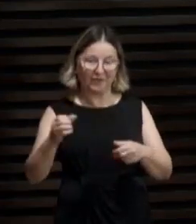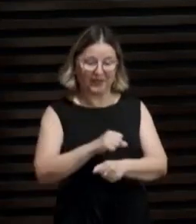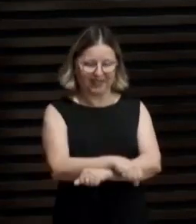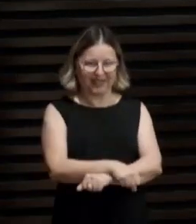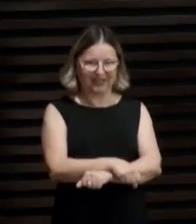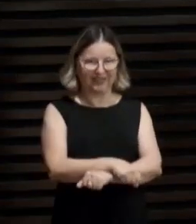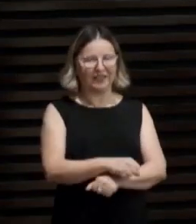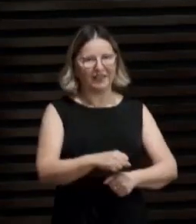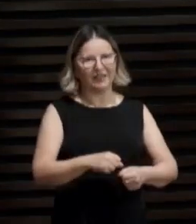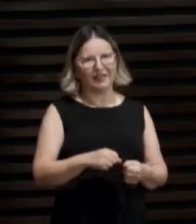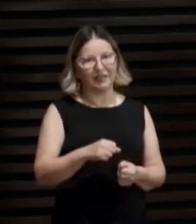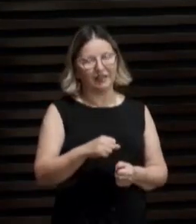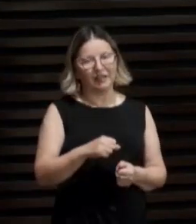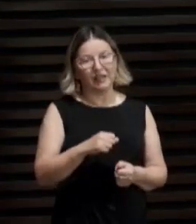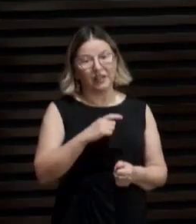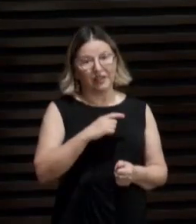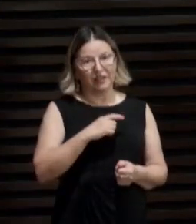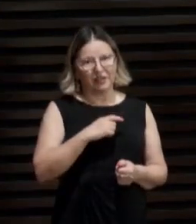pela sabedoria que Deus deu a eles, eles